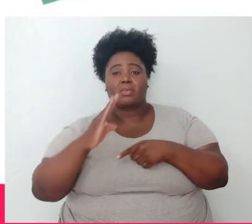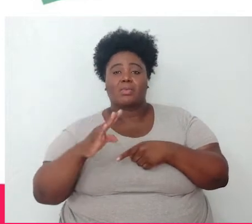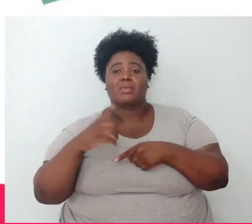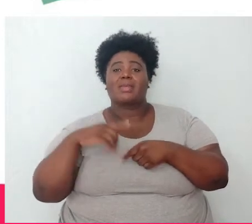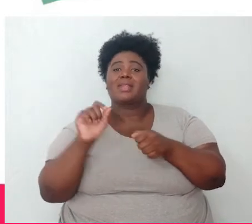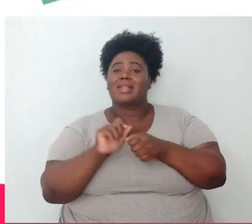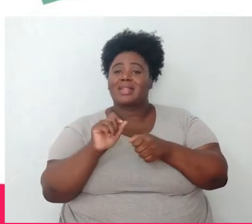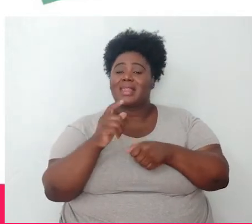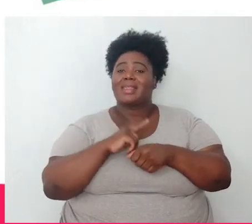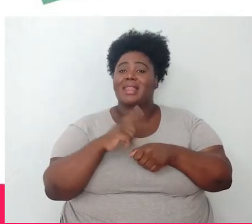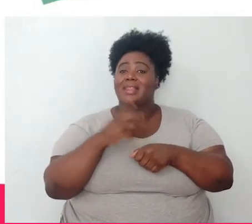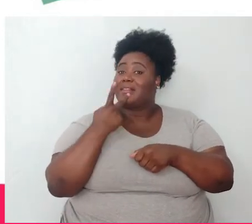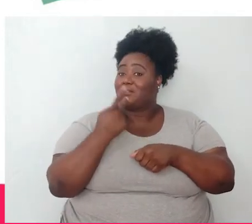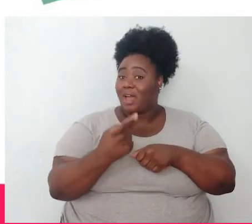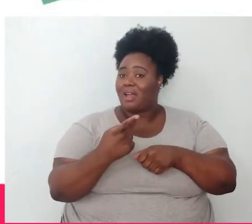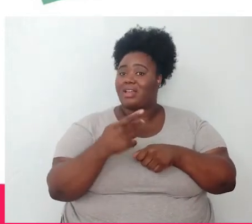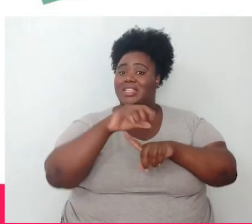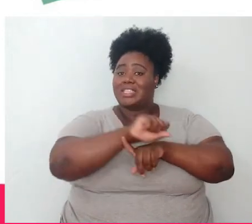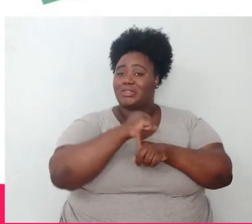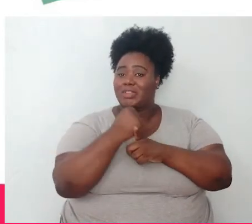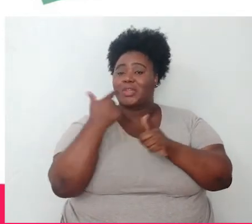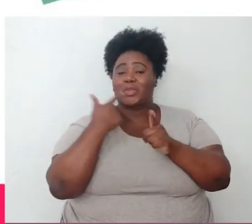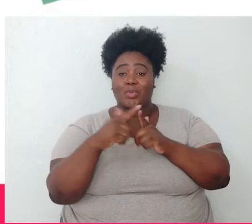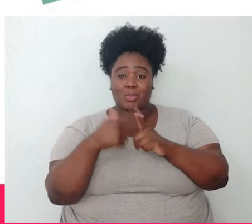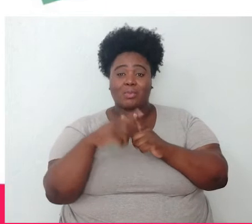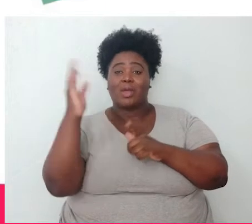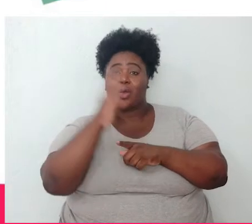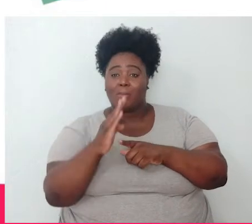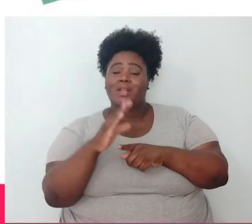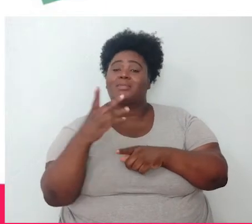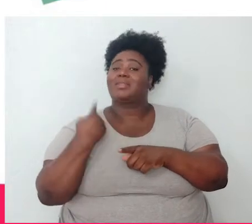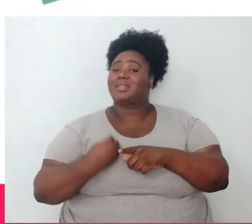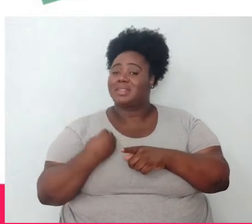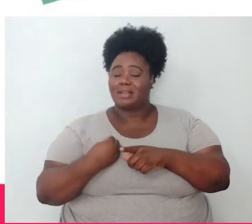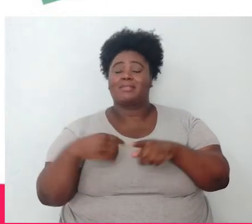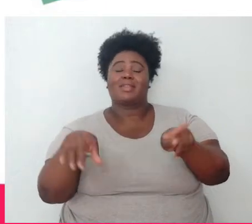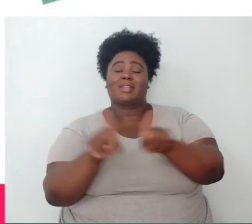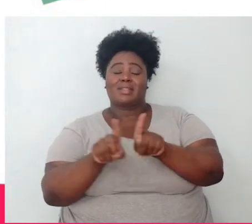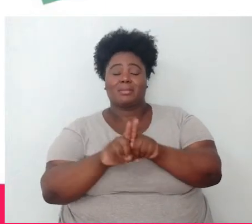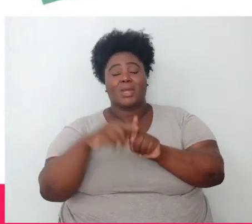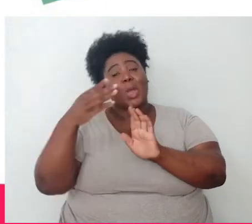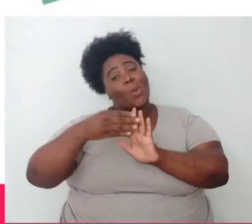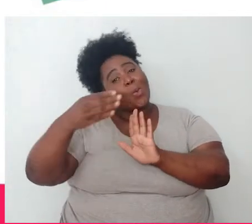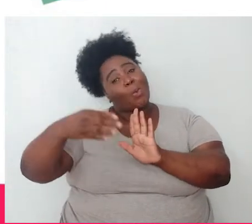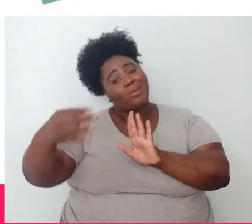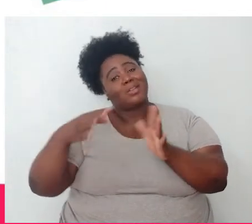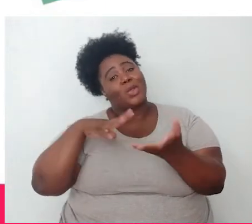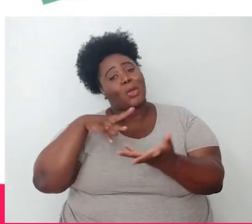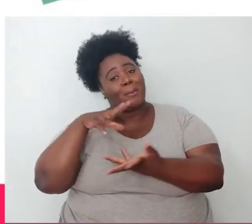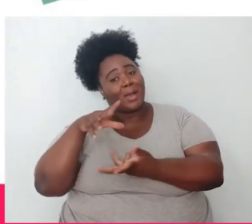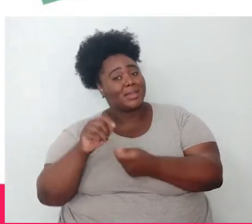críticas políticas sociais a esse Brasil que está atravessando também esse processo de